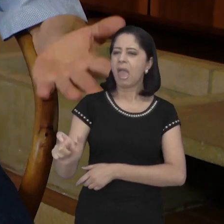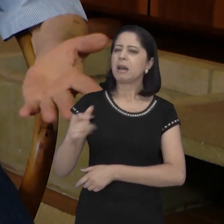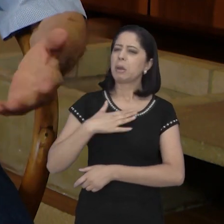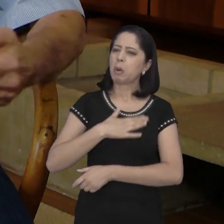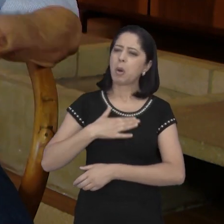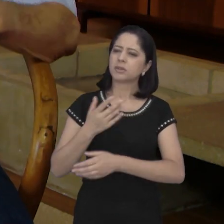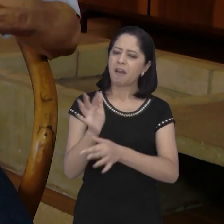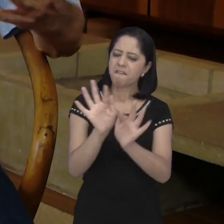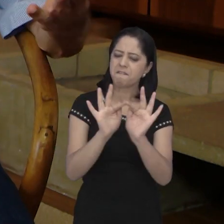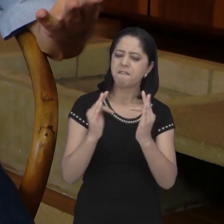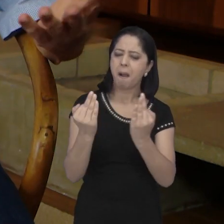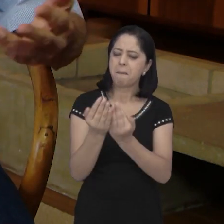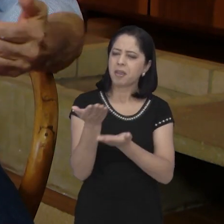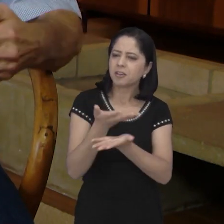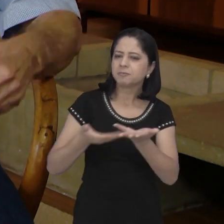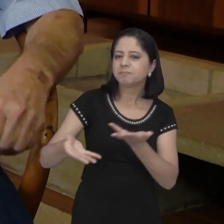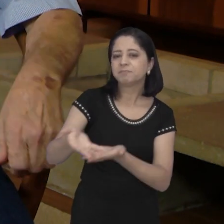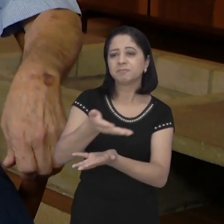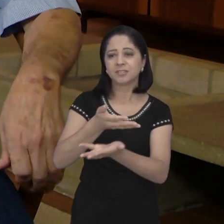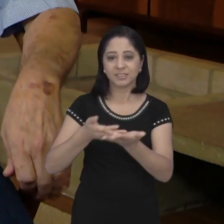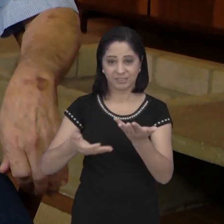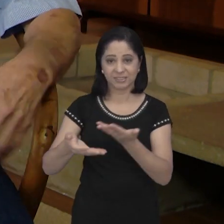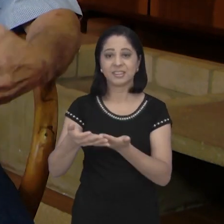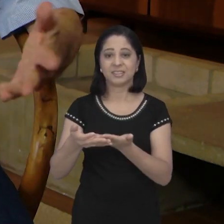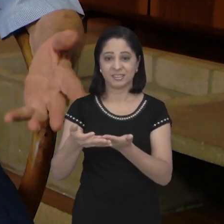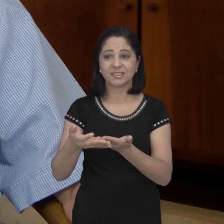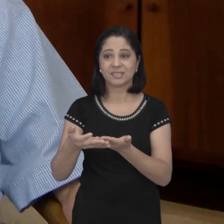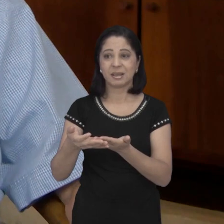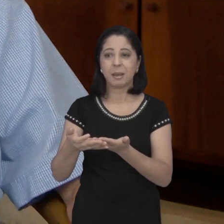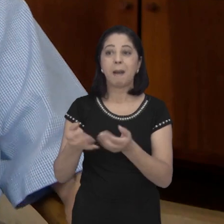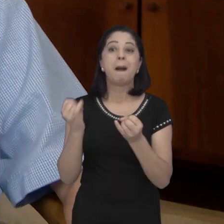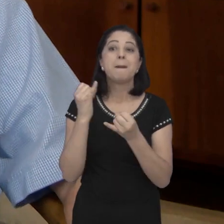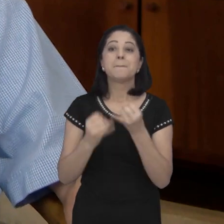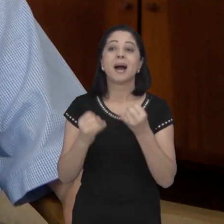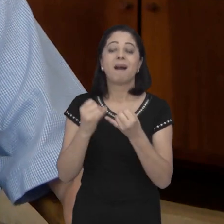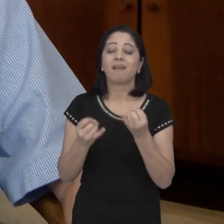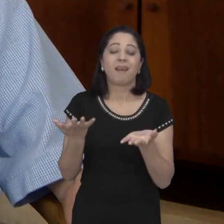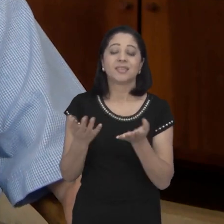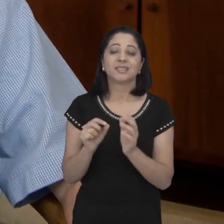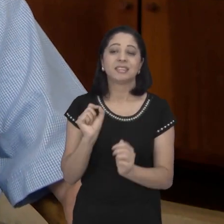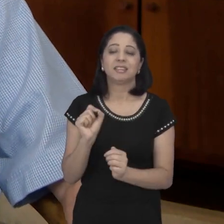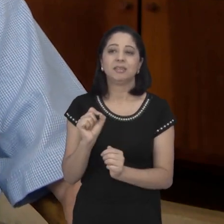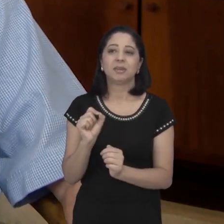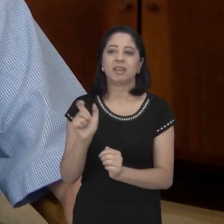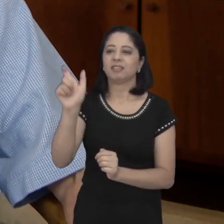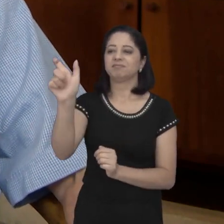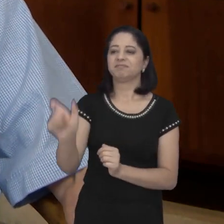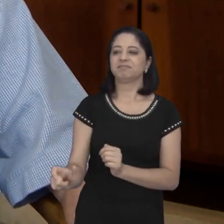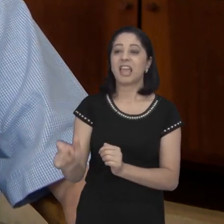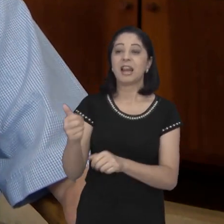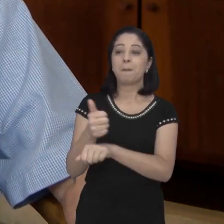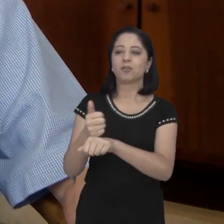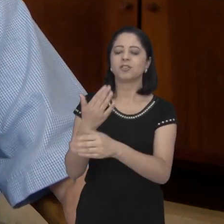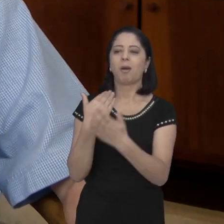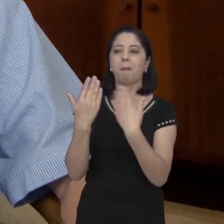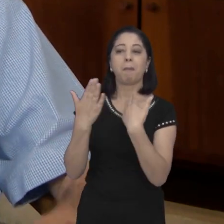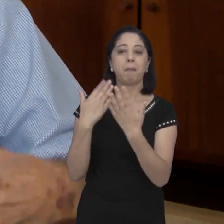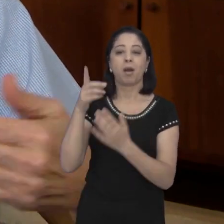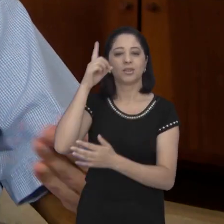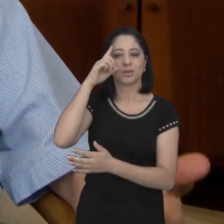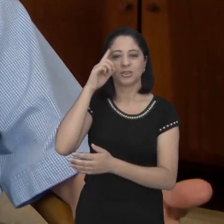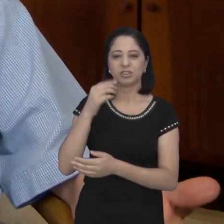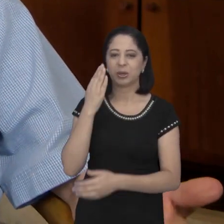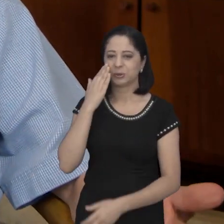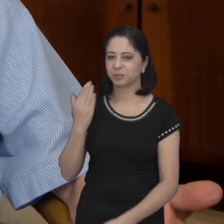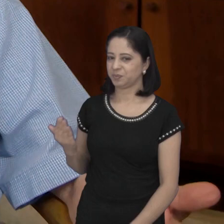a convivência com a luz, com o mundo, com os jardins. É muito gratificante essa